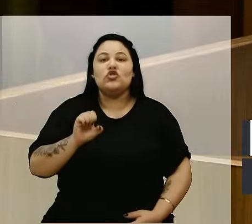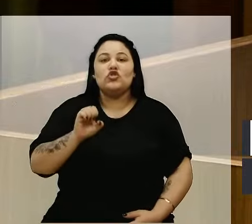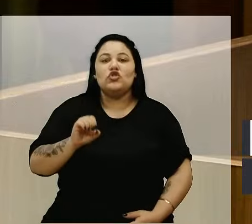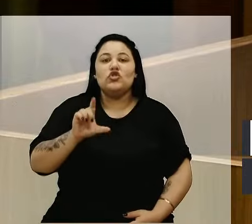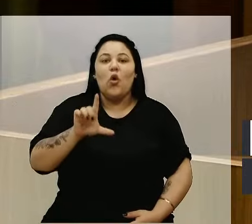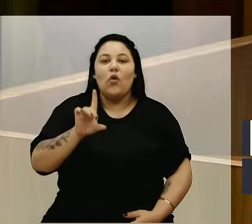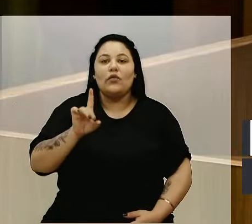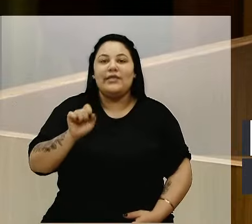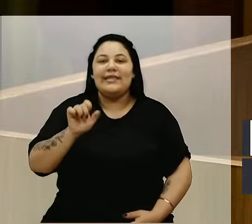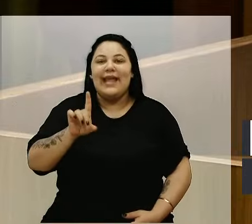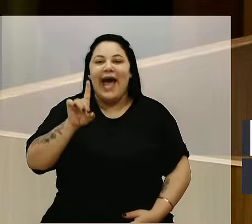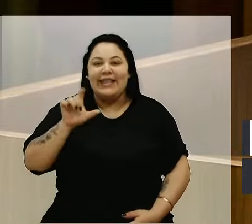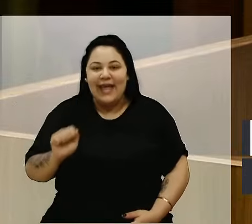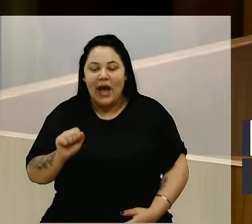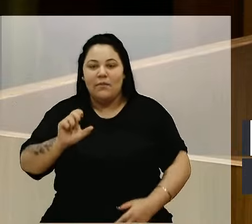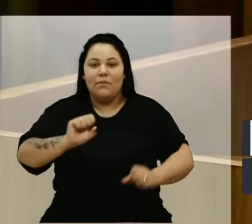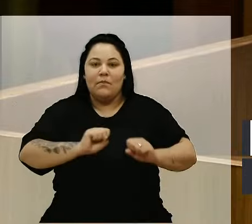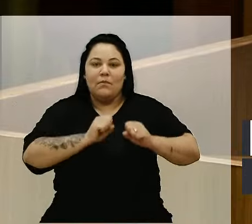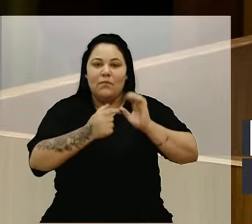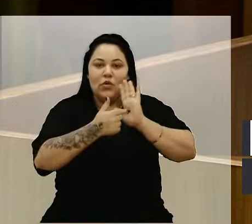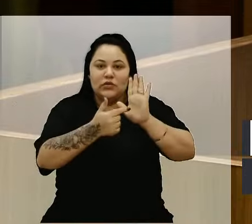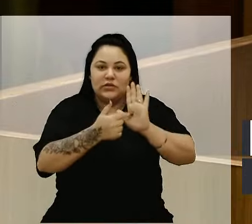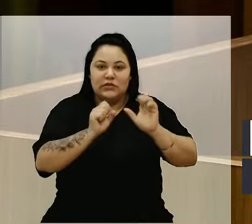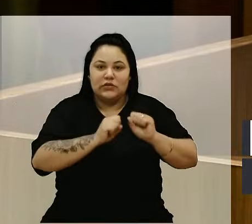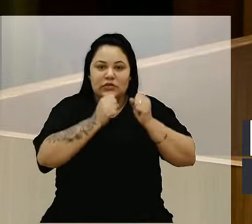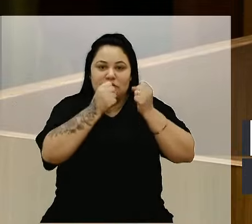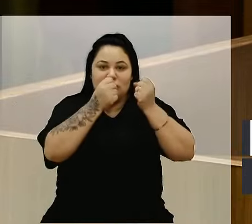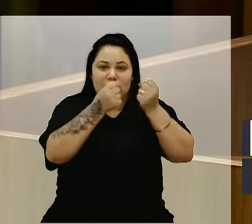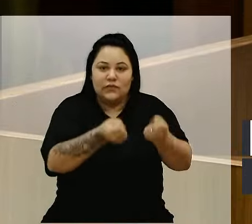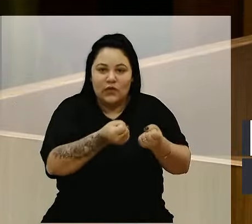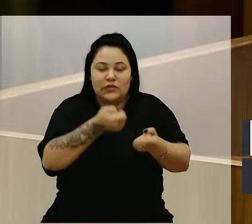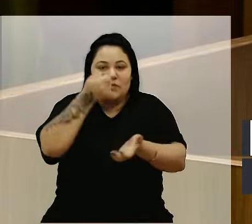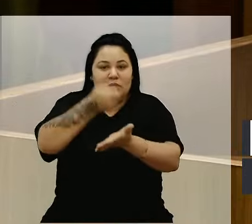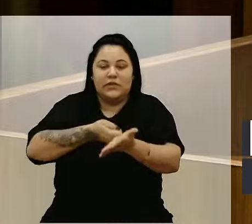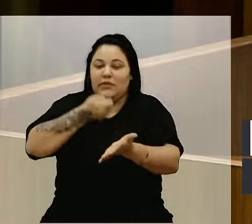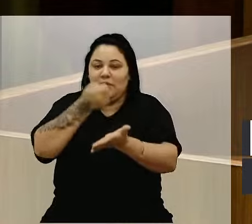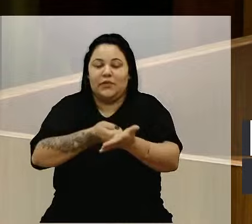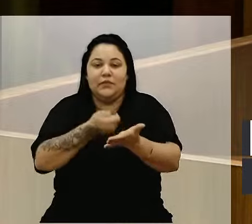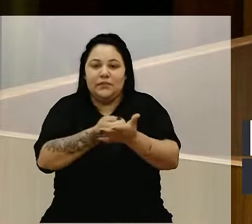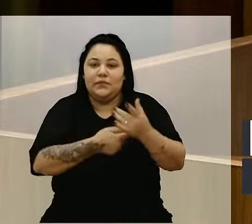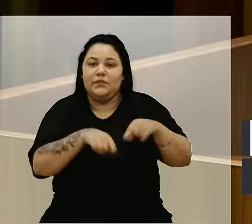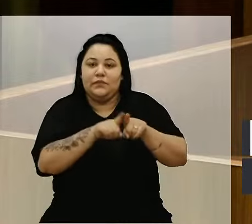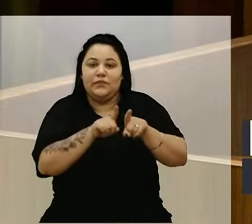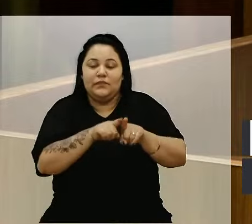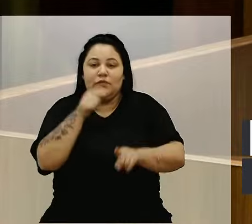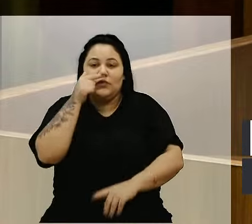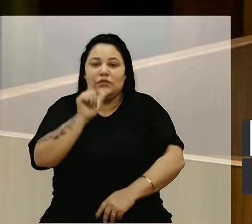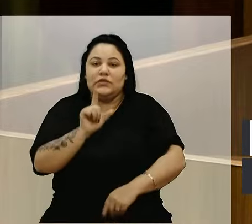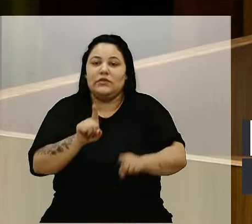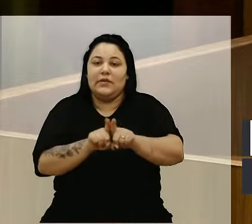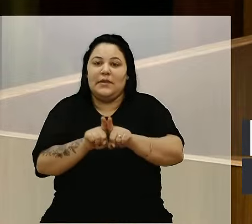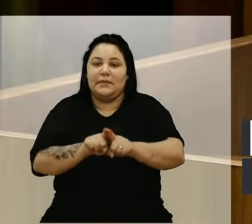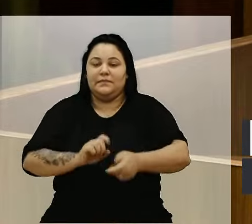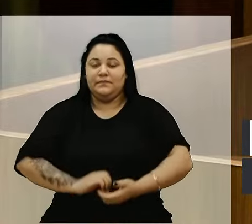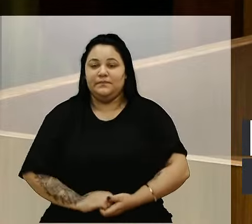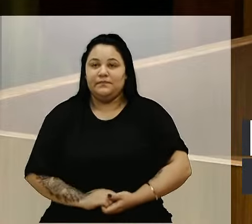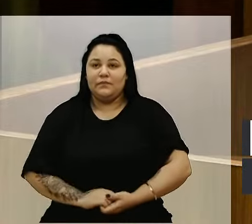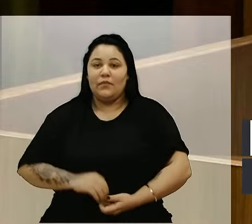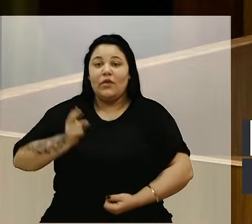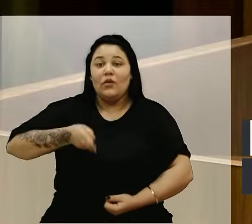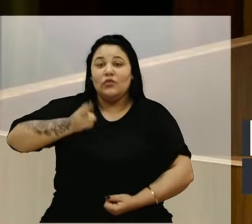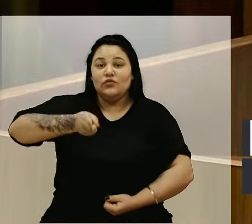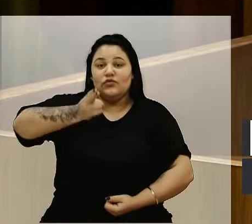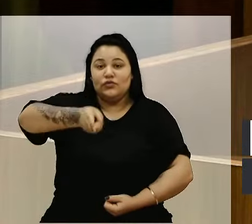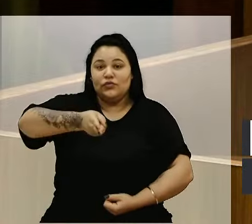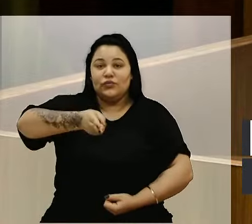muita dedicação e persistência, já que não foi a primeira tentativa que conseguiu. Seguiu na corporação